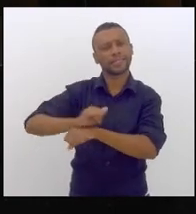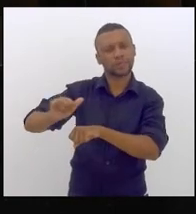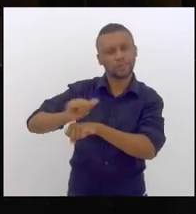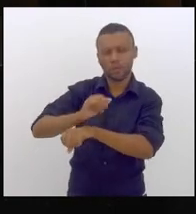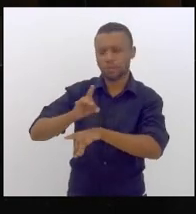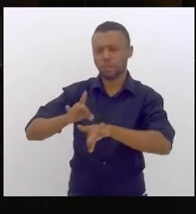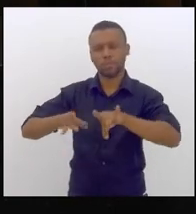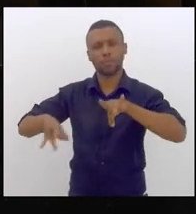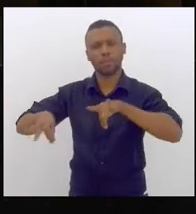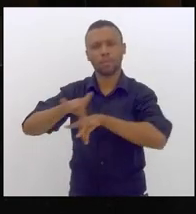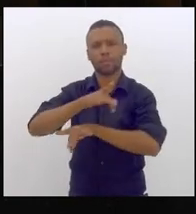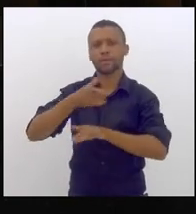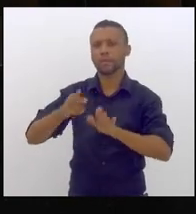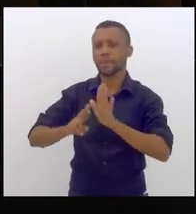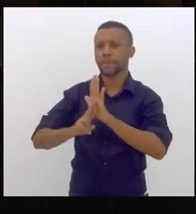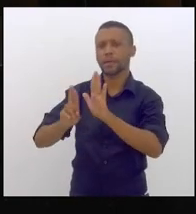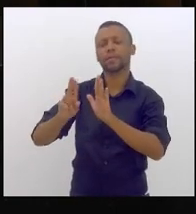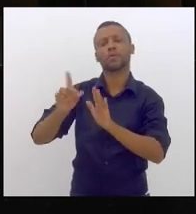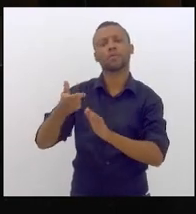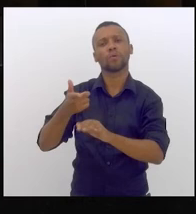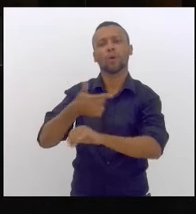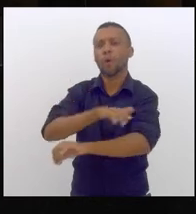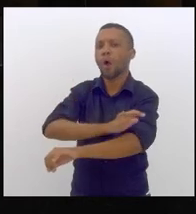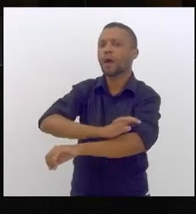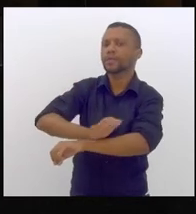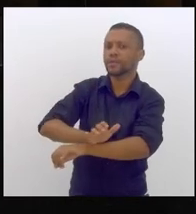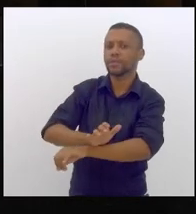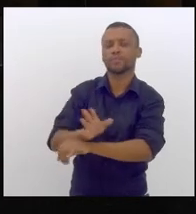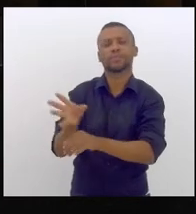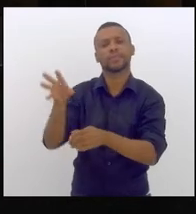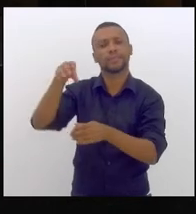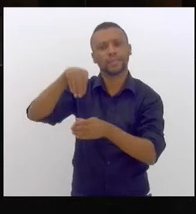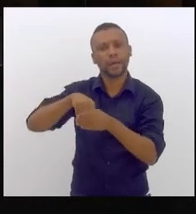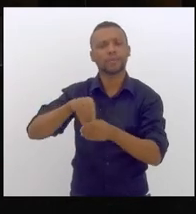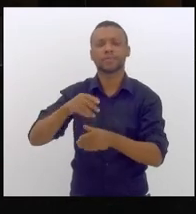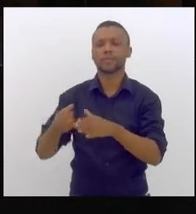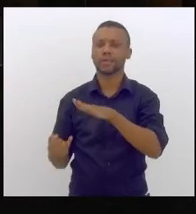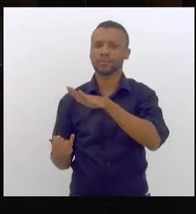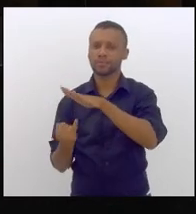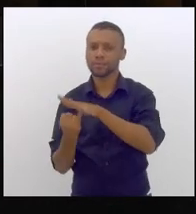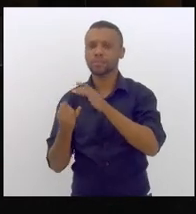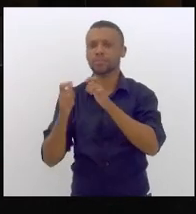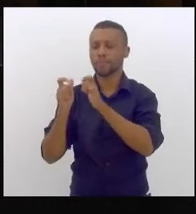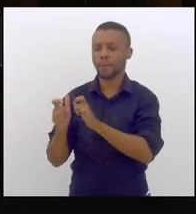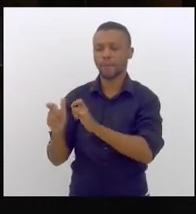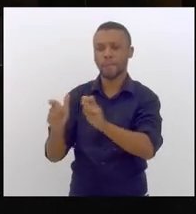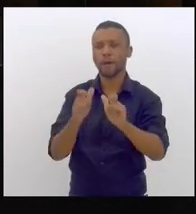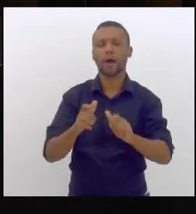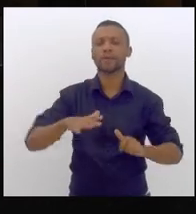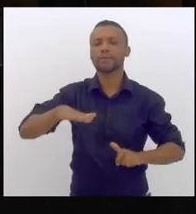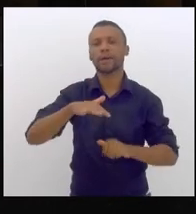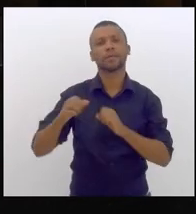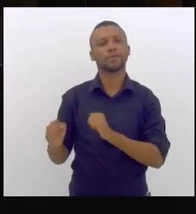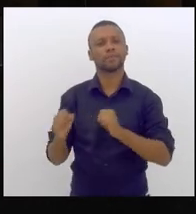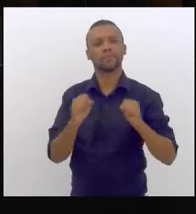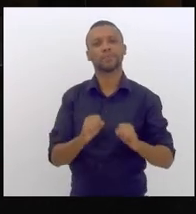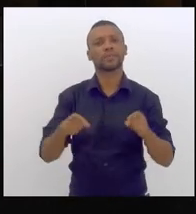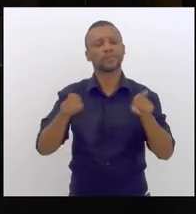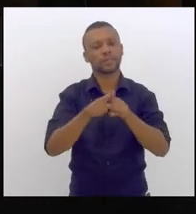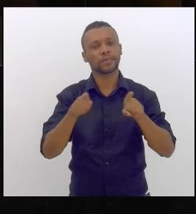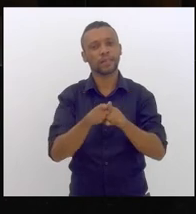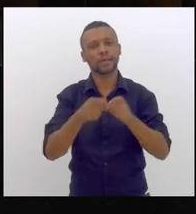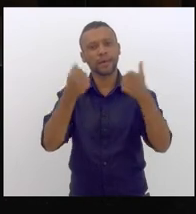do que representa o racismo institucionalizado dentro desses espaços de poder. E aí dizer também